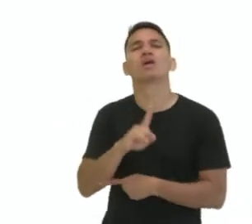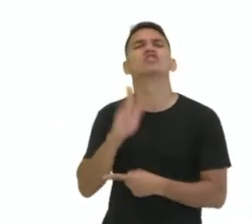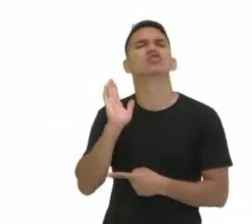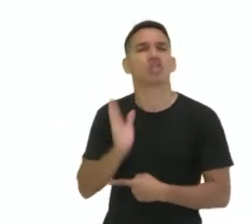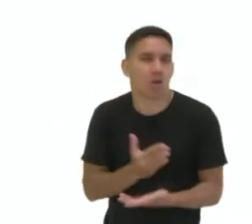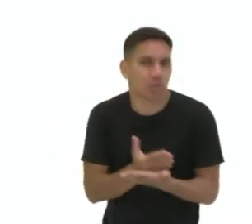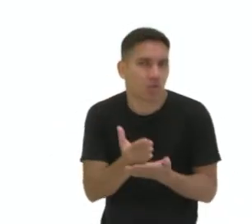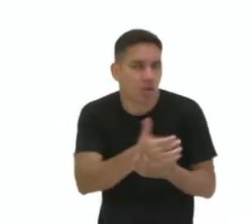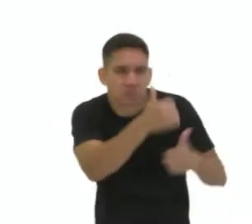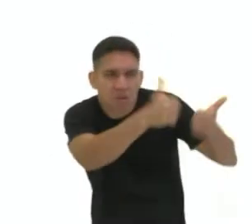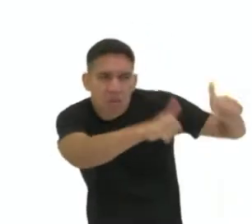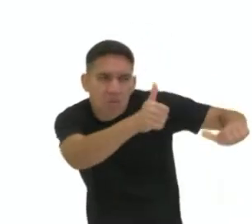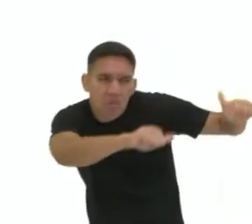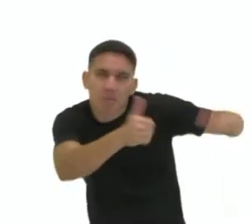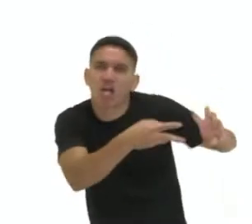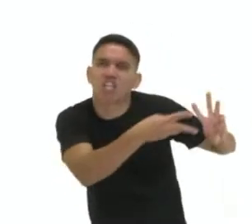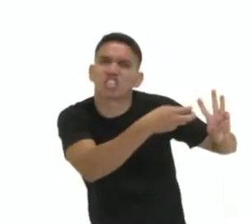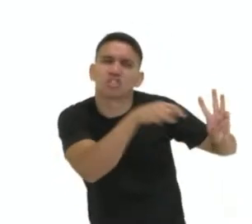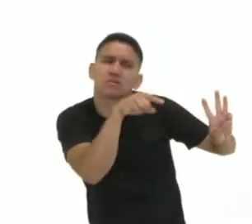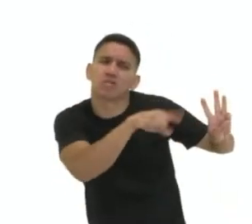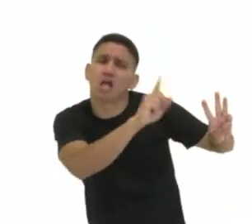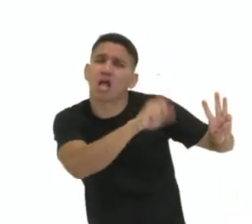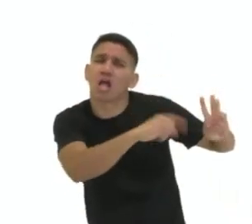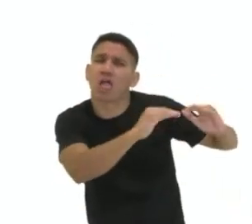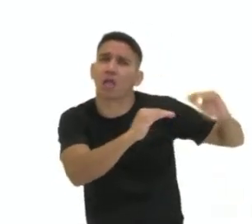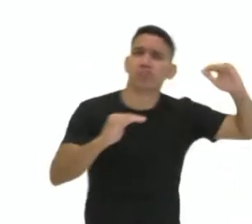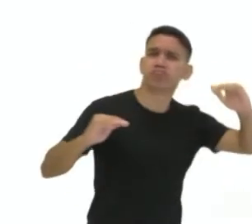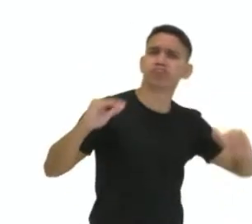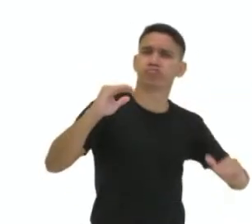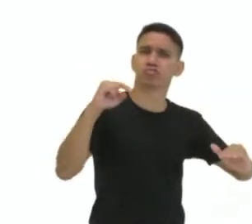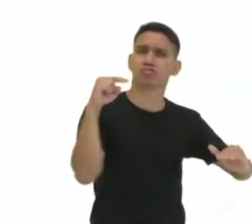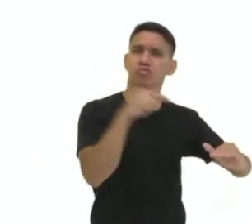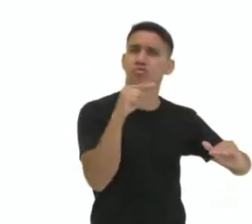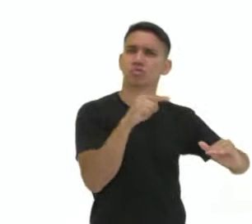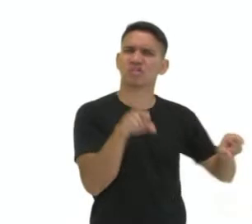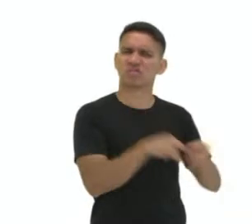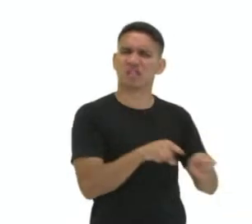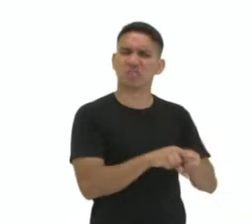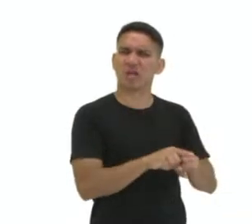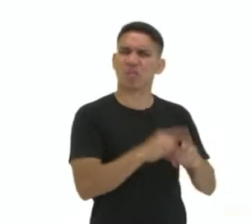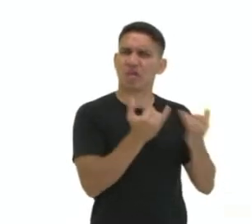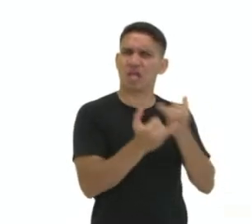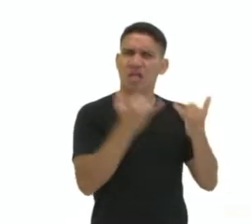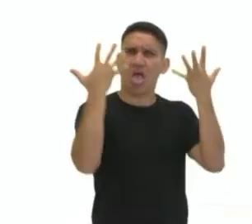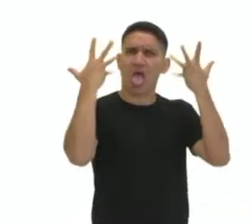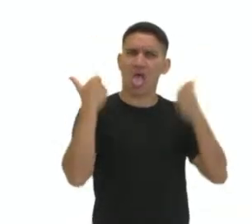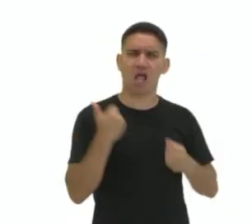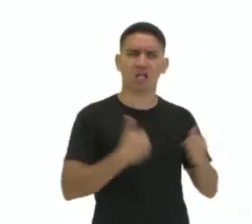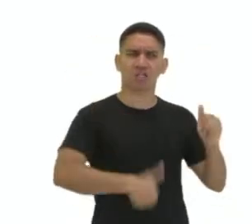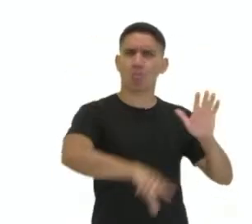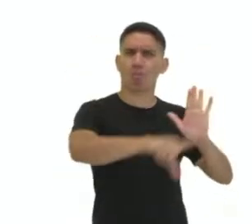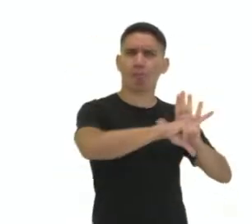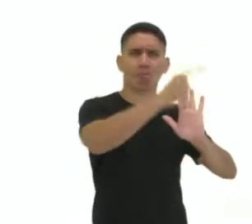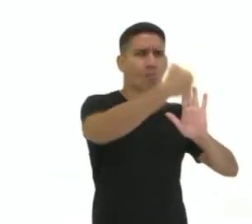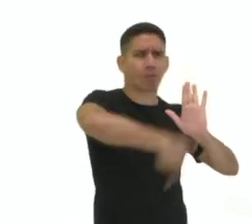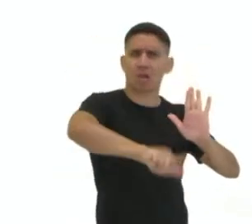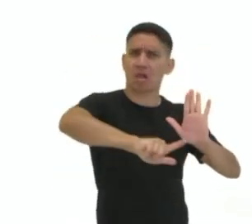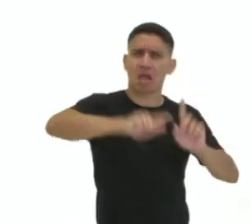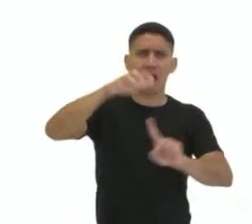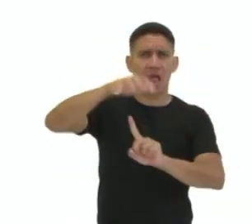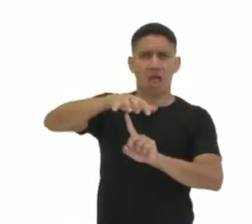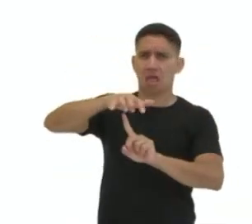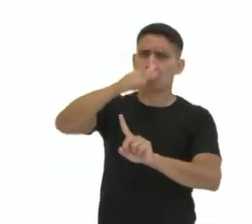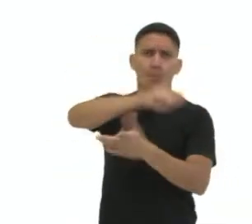e julgaram os indígenas como povos inferiores e selvagens, sem lei, sem rei e sem